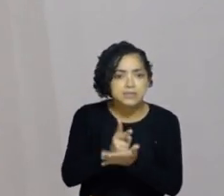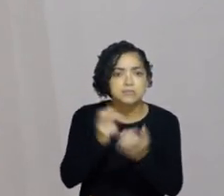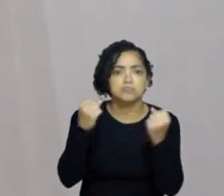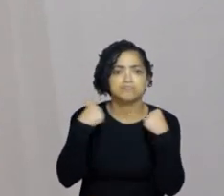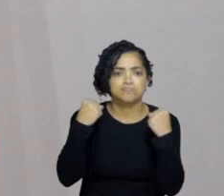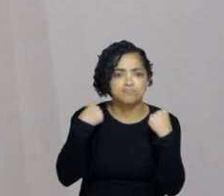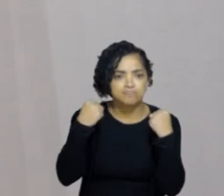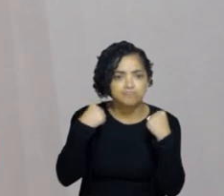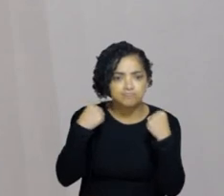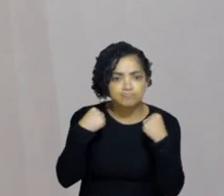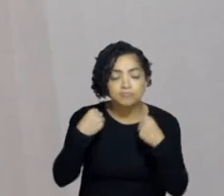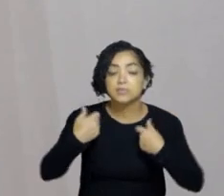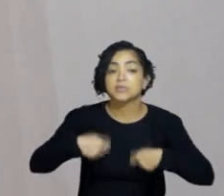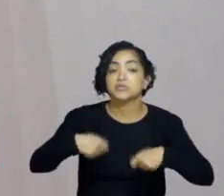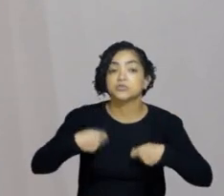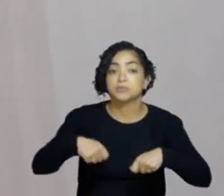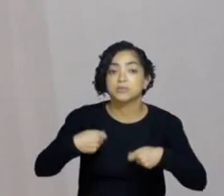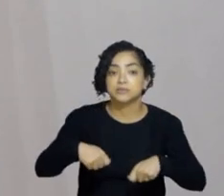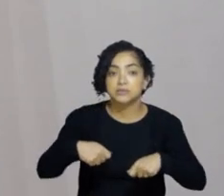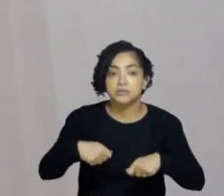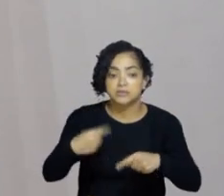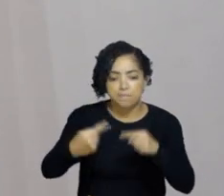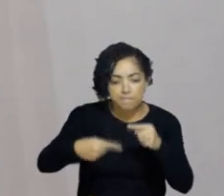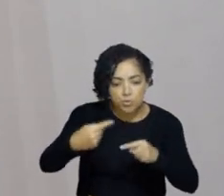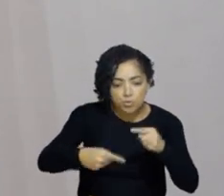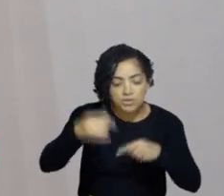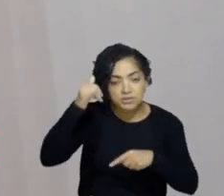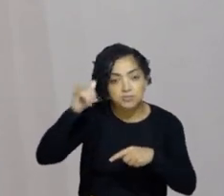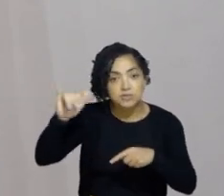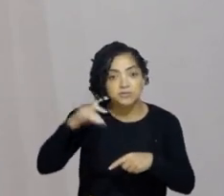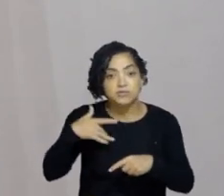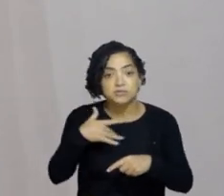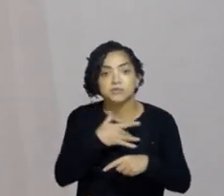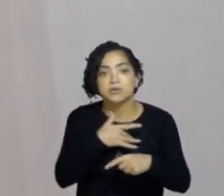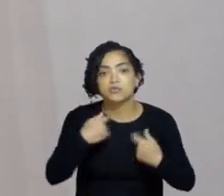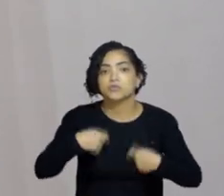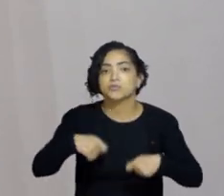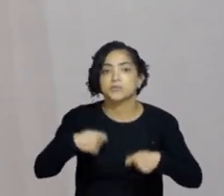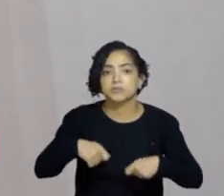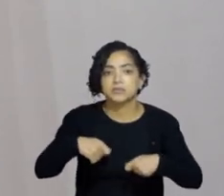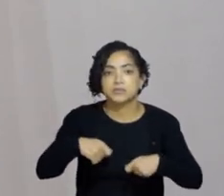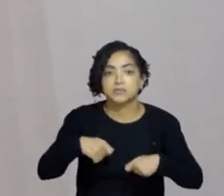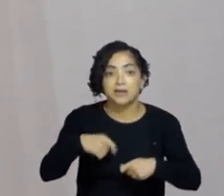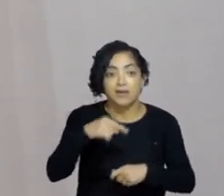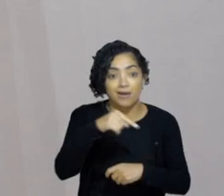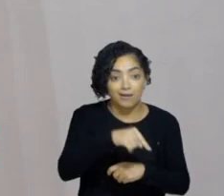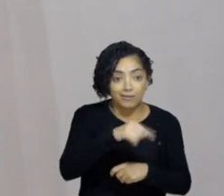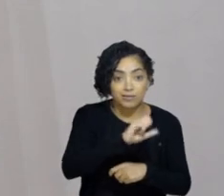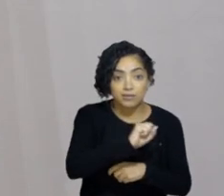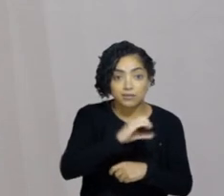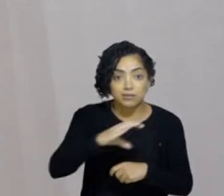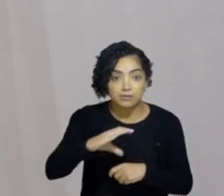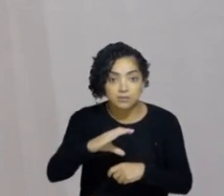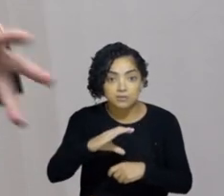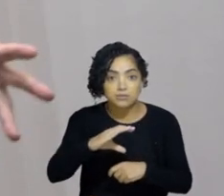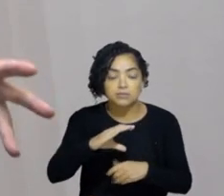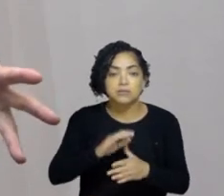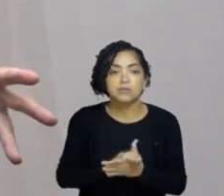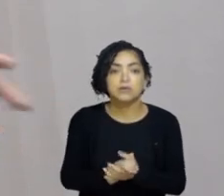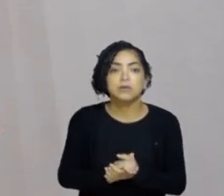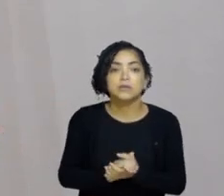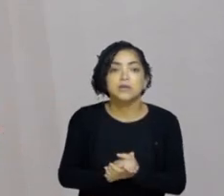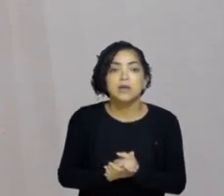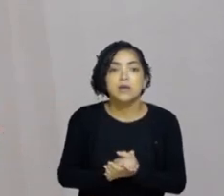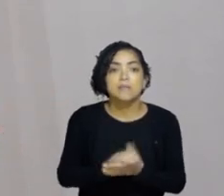plena atividade, é isso que nós precisamos fazer, políticas preventivas de saúde. Na Serra Catarinense, estou trabalhando muito forte com os PICs,